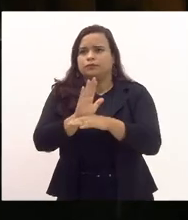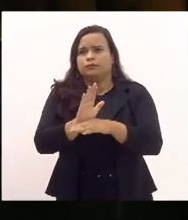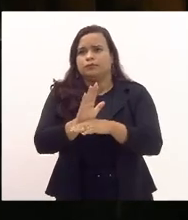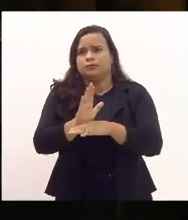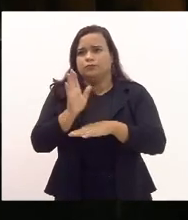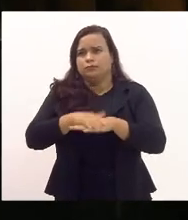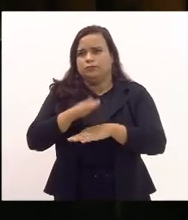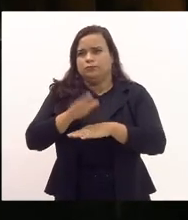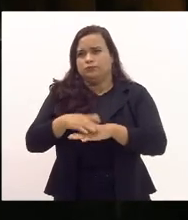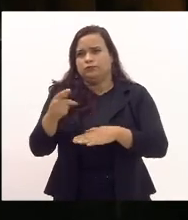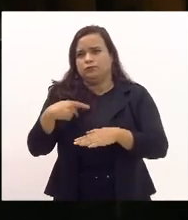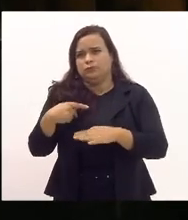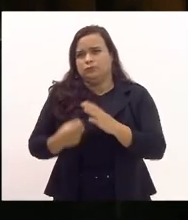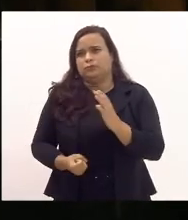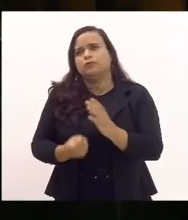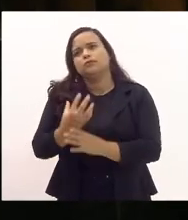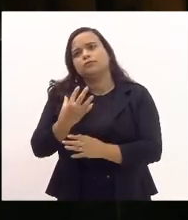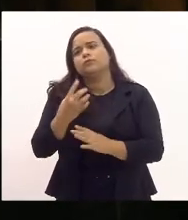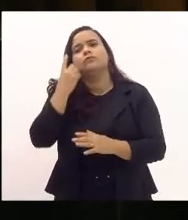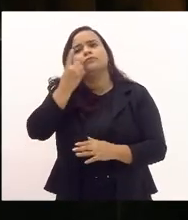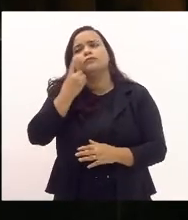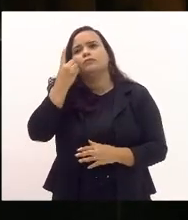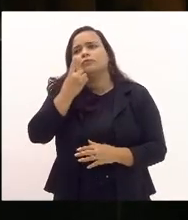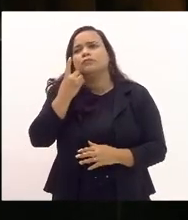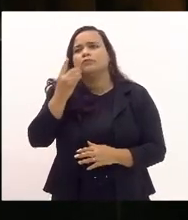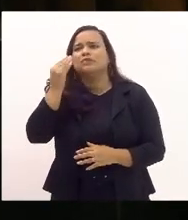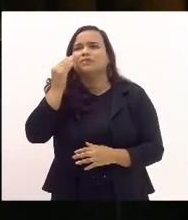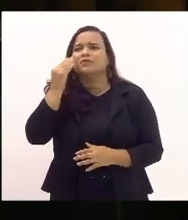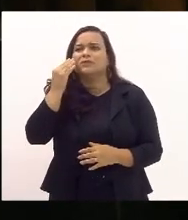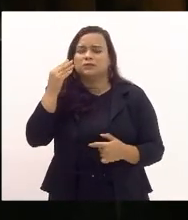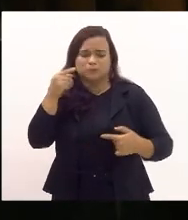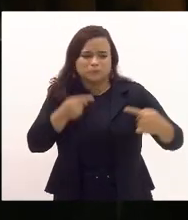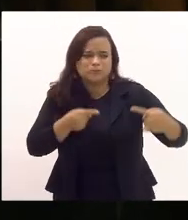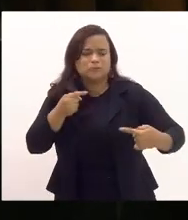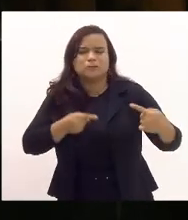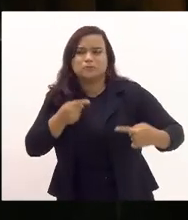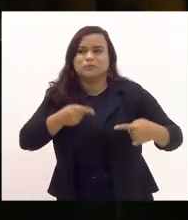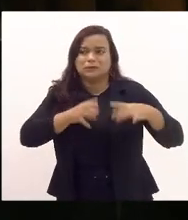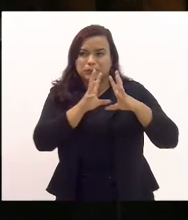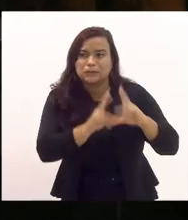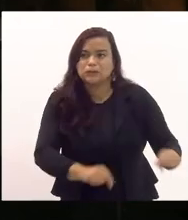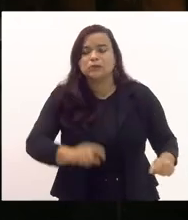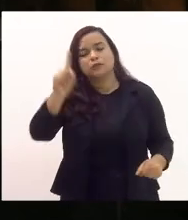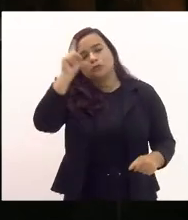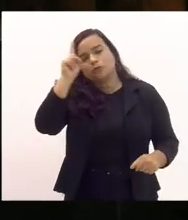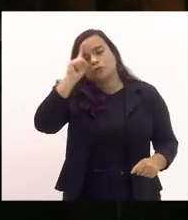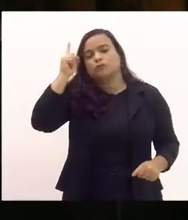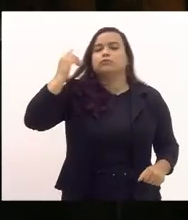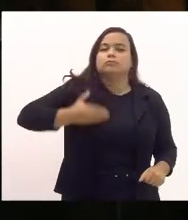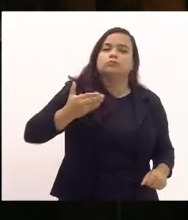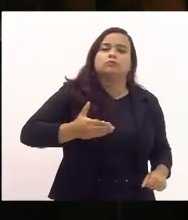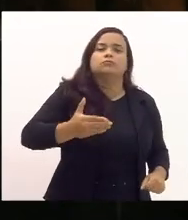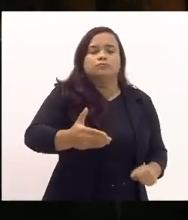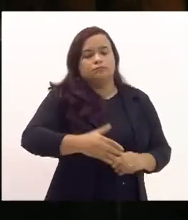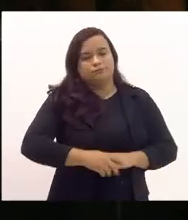que eu como deputada tento do e Lari combater diariamente